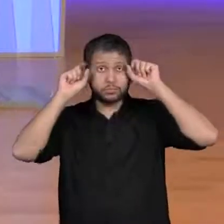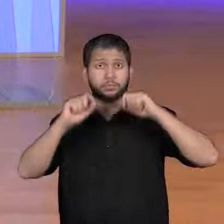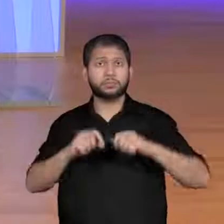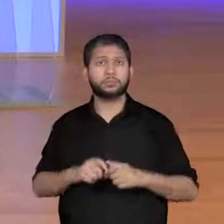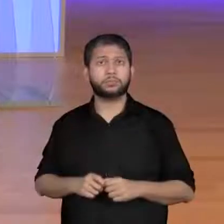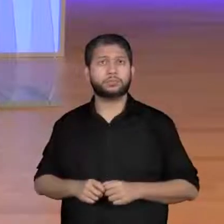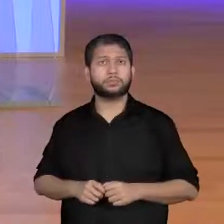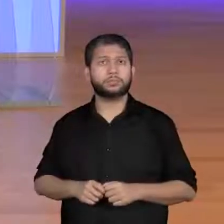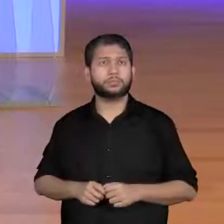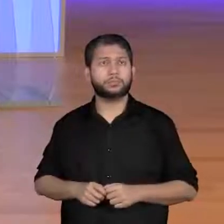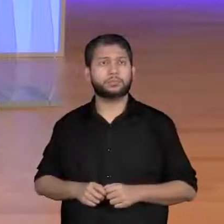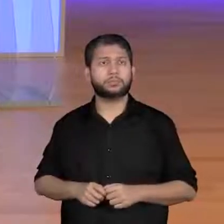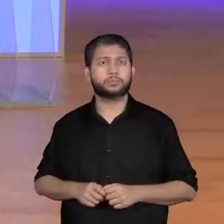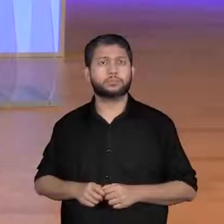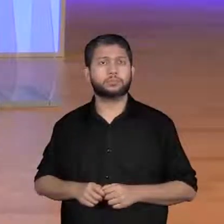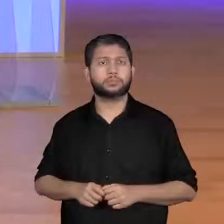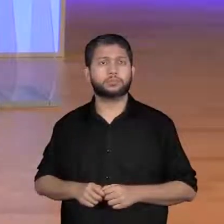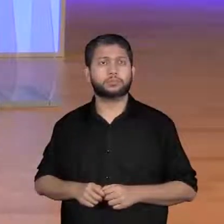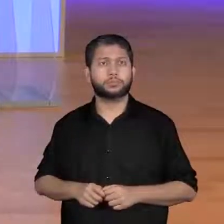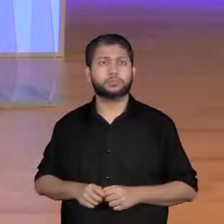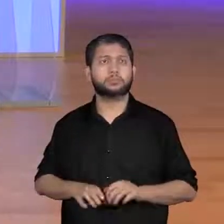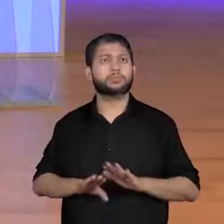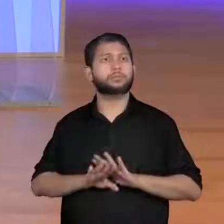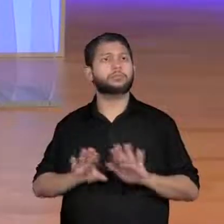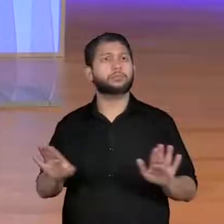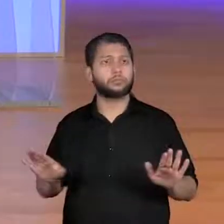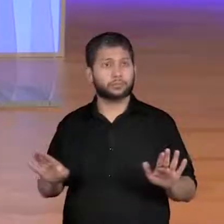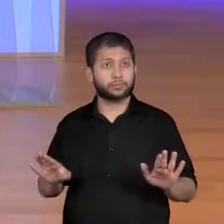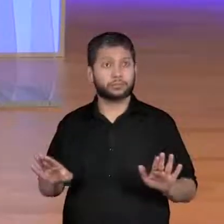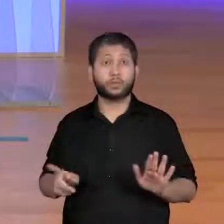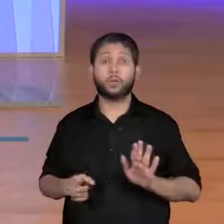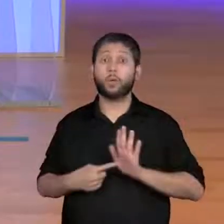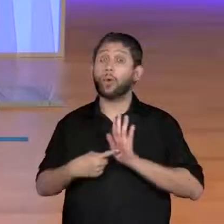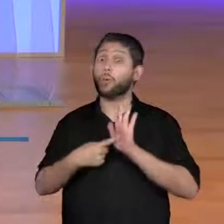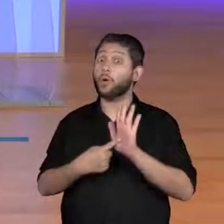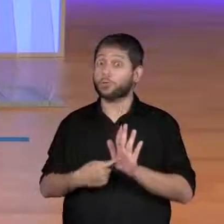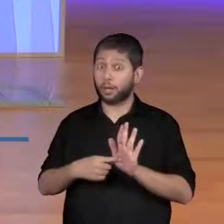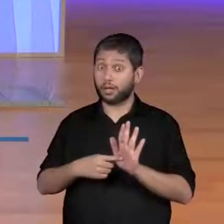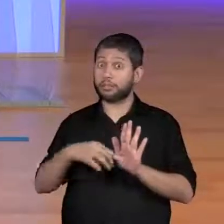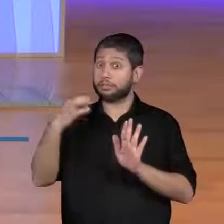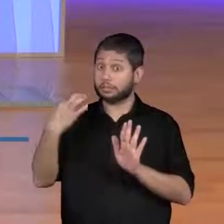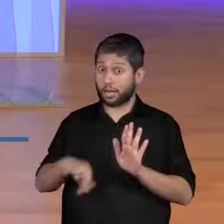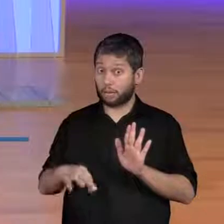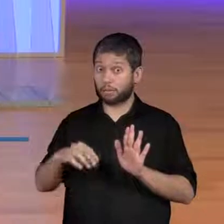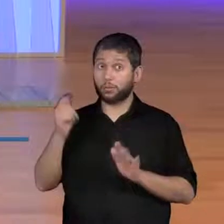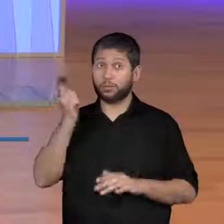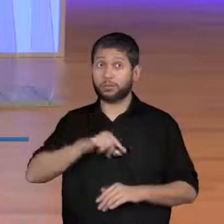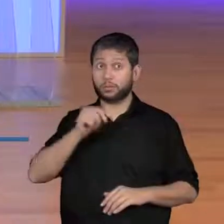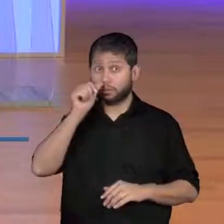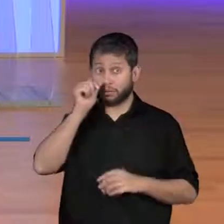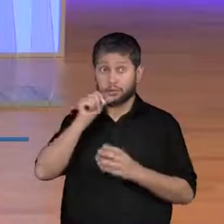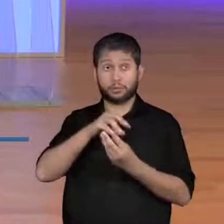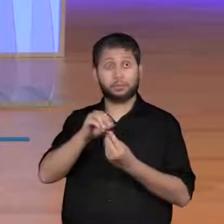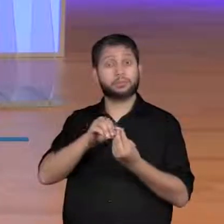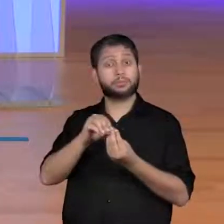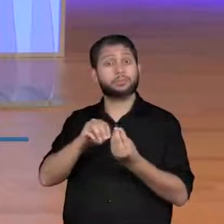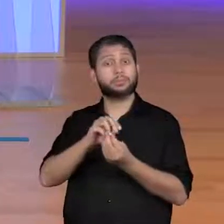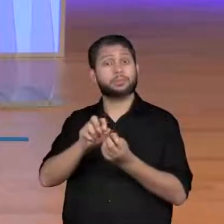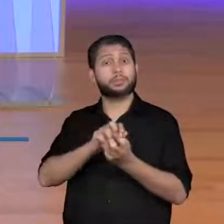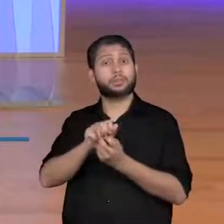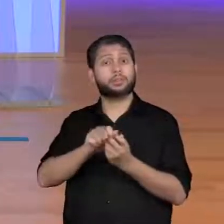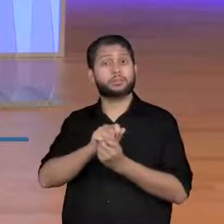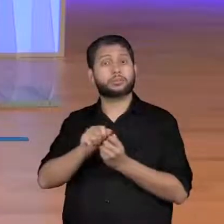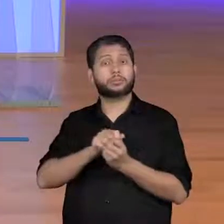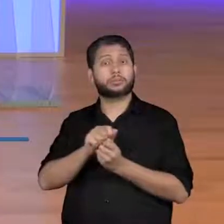venda um pouquinho? Tá bom. Isso. Eu vou te mostrar só o que você acertou, tá? Olha só. É